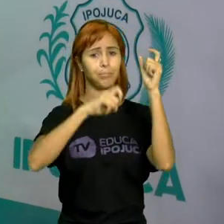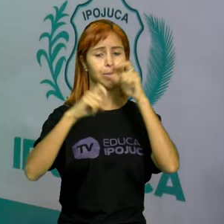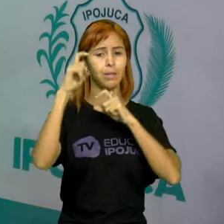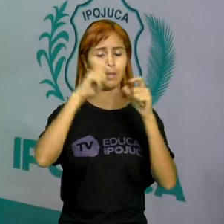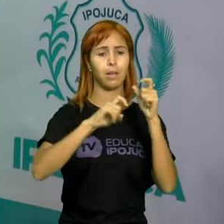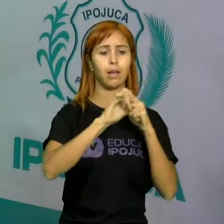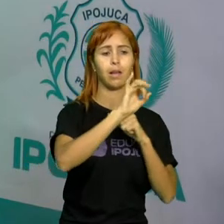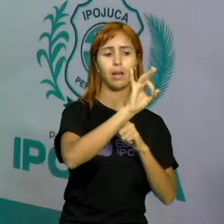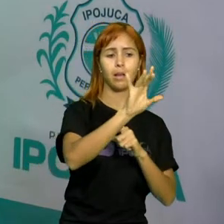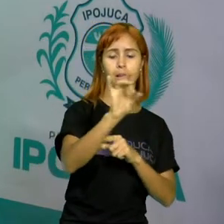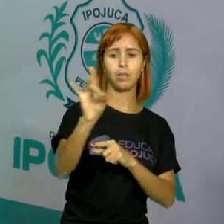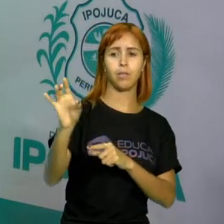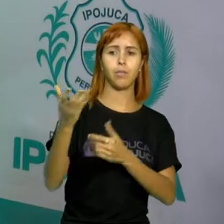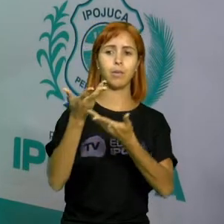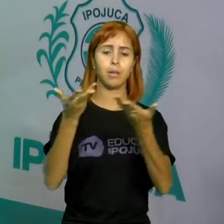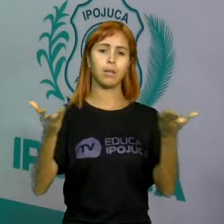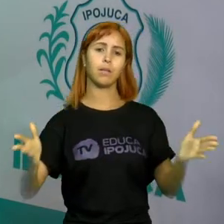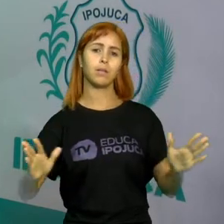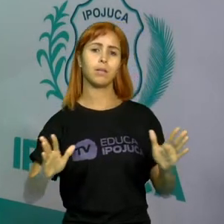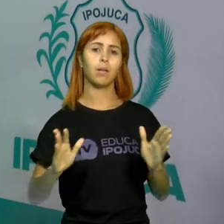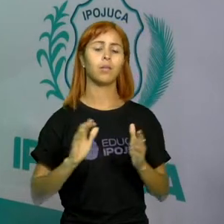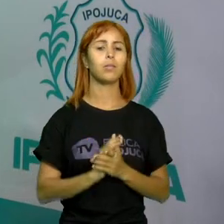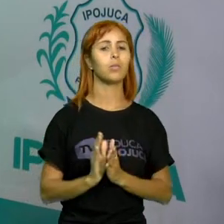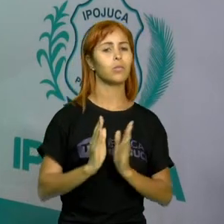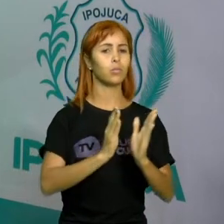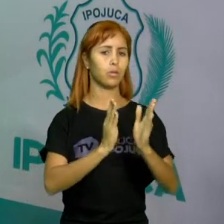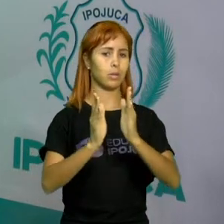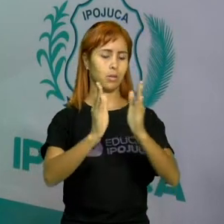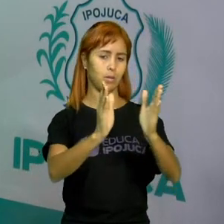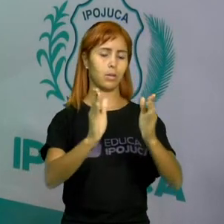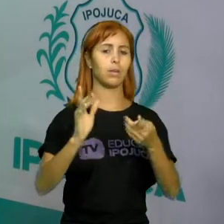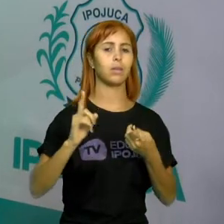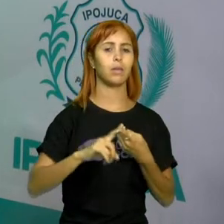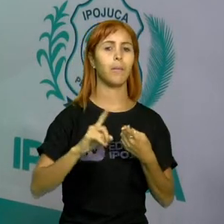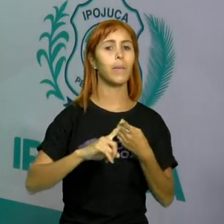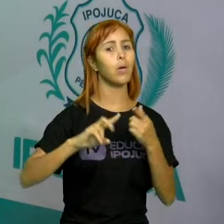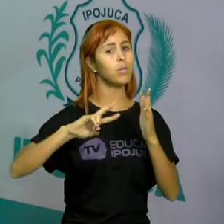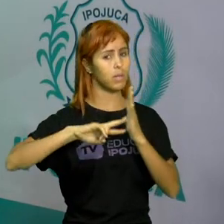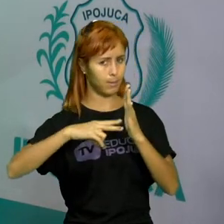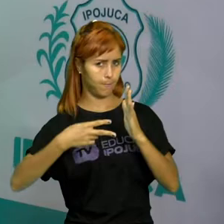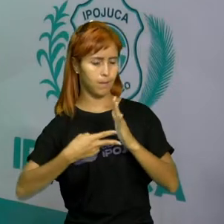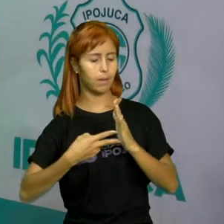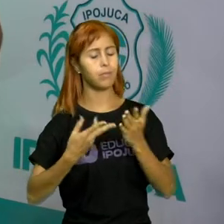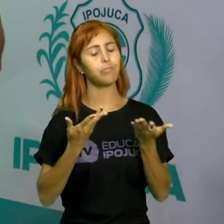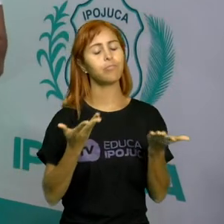cada forma dessa vai dar uma direção e também um significado.